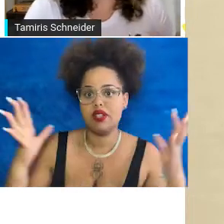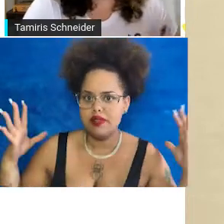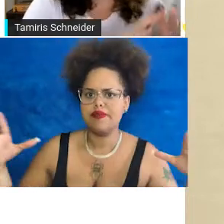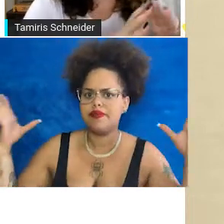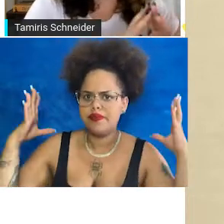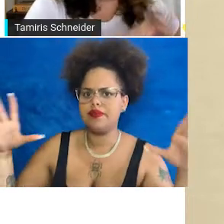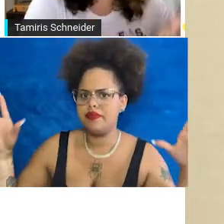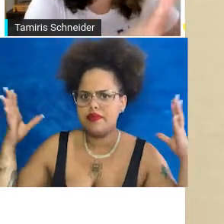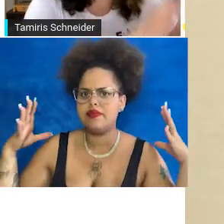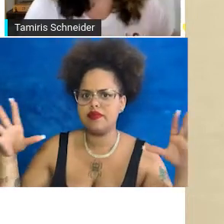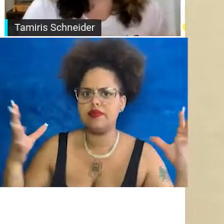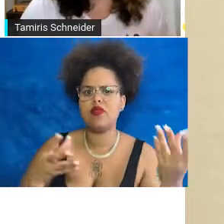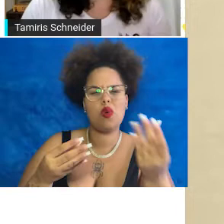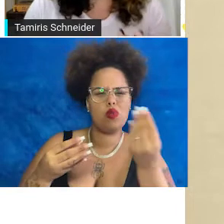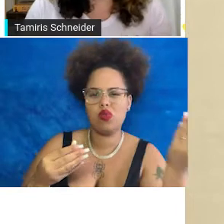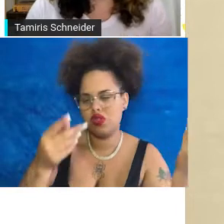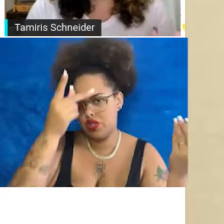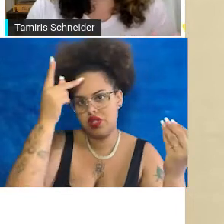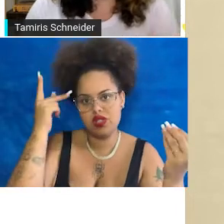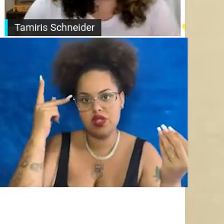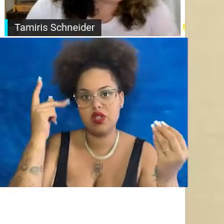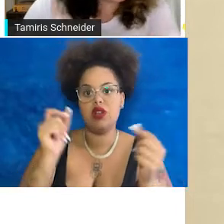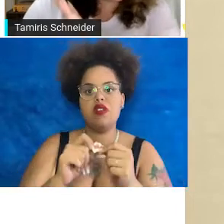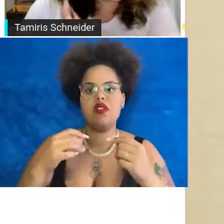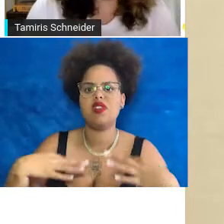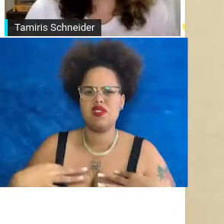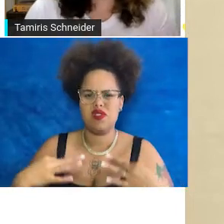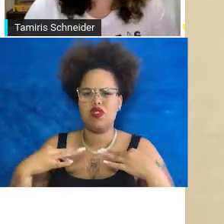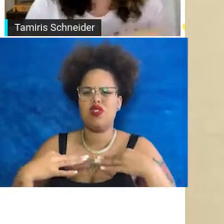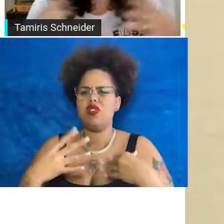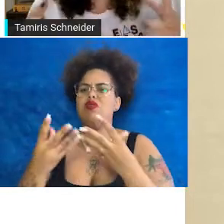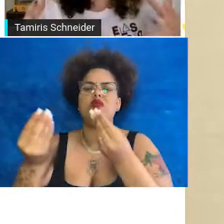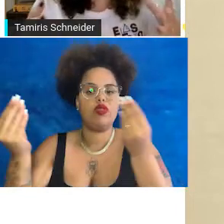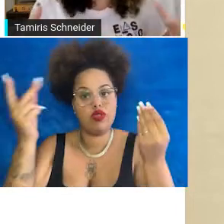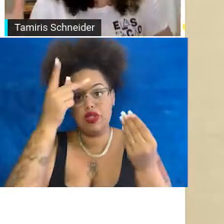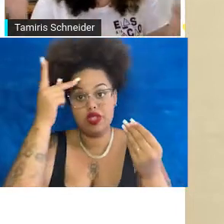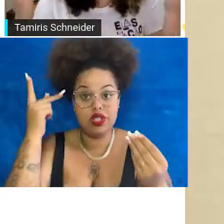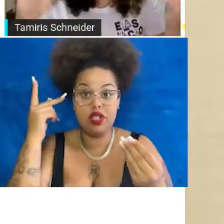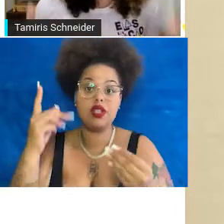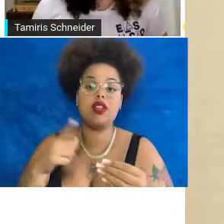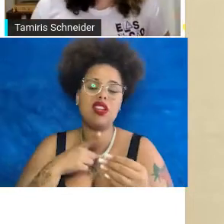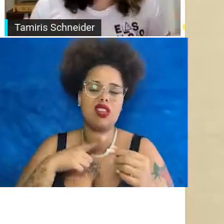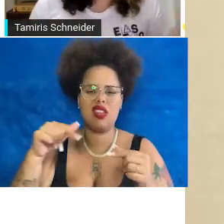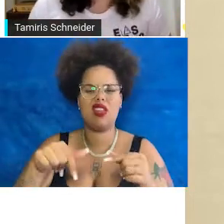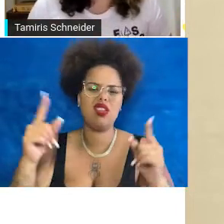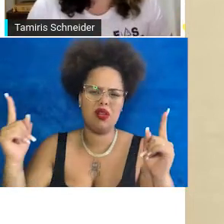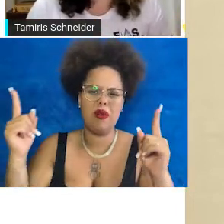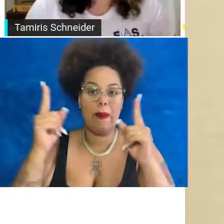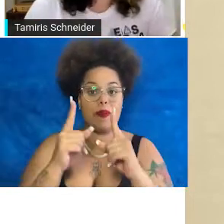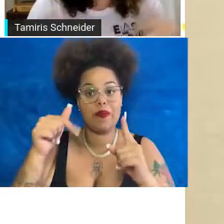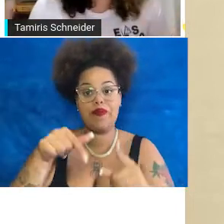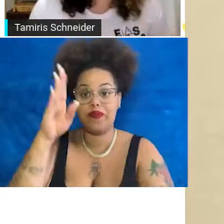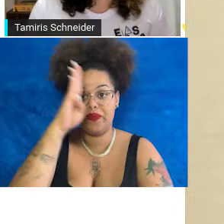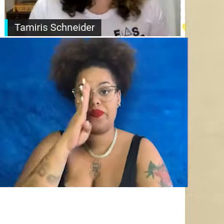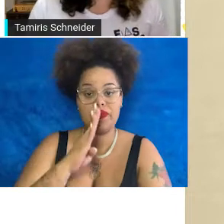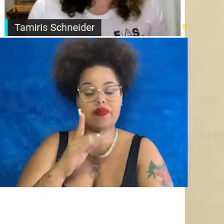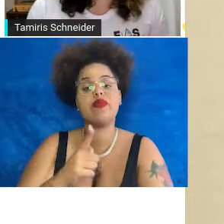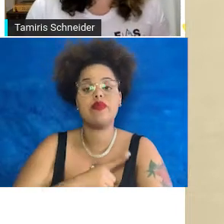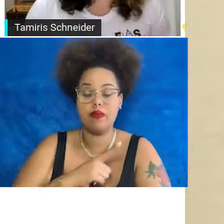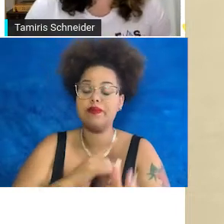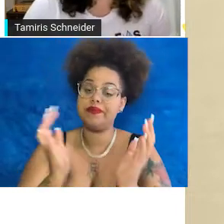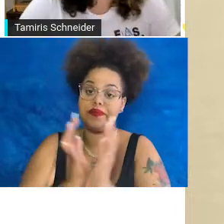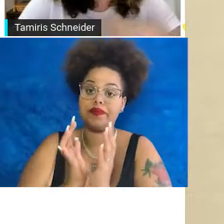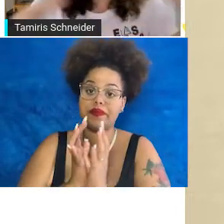cenografia, um monte de gente. Quem faz figurino, um monte de gente. E a gente tem uma realidade um pouco menor aqui no Brasil. A gente tem grandes